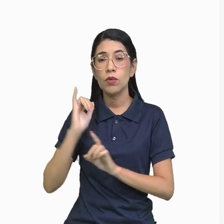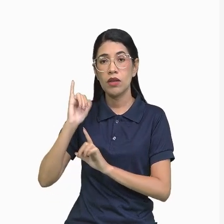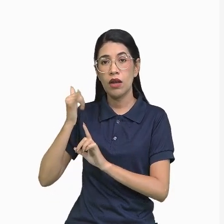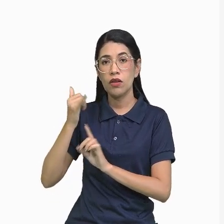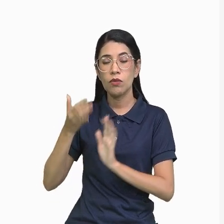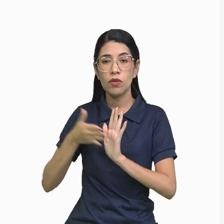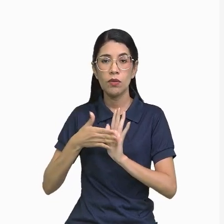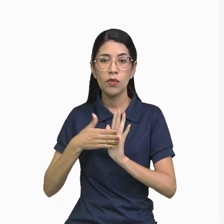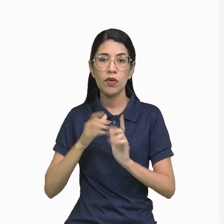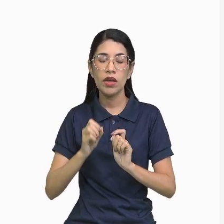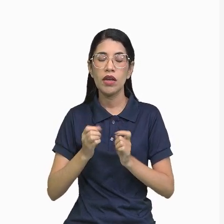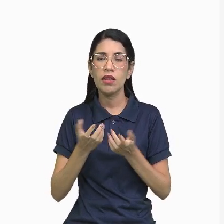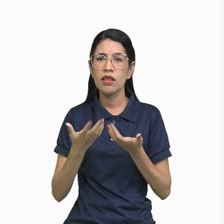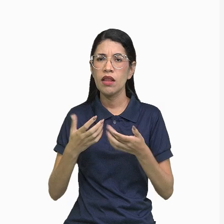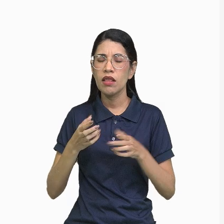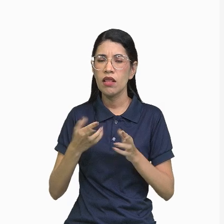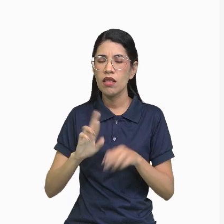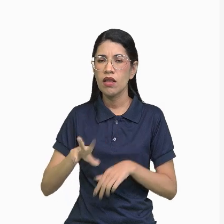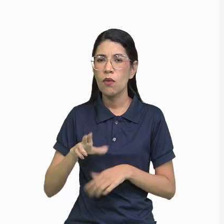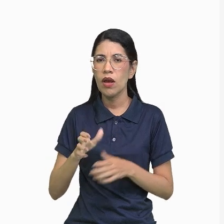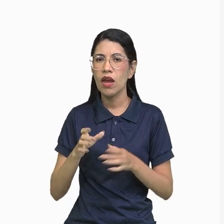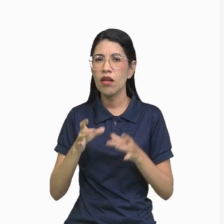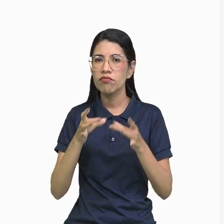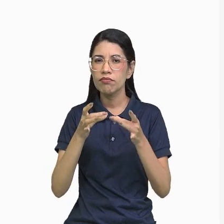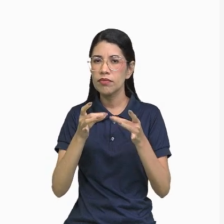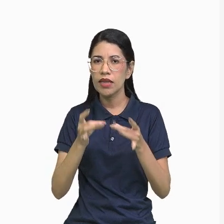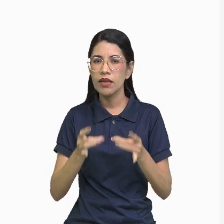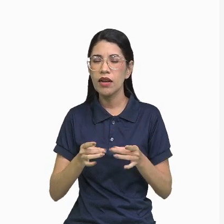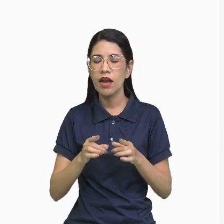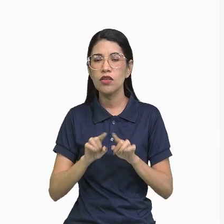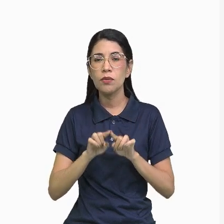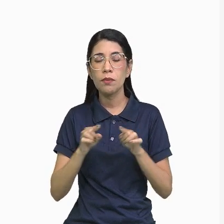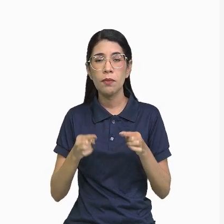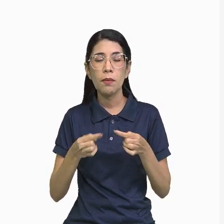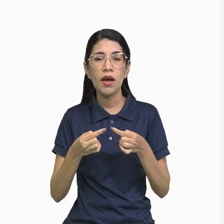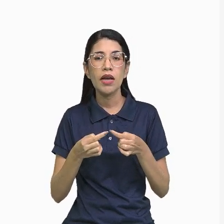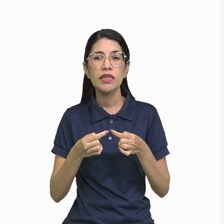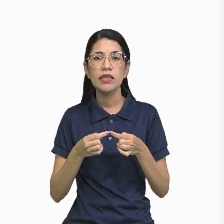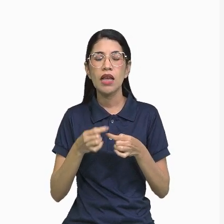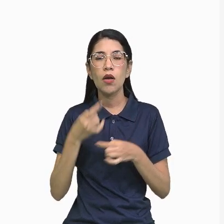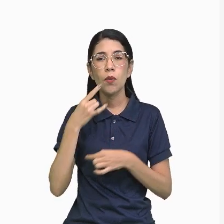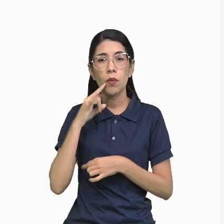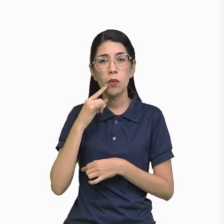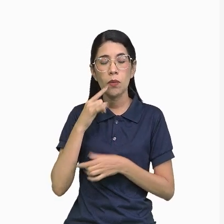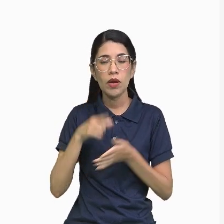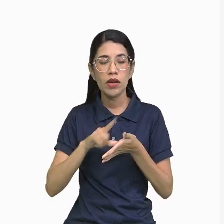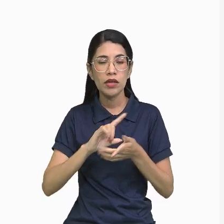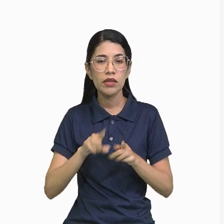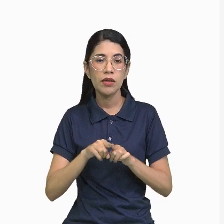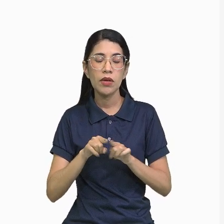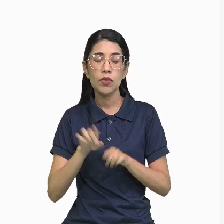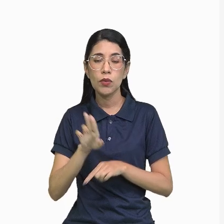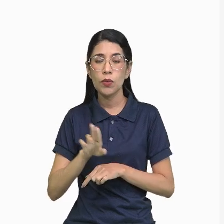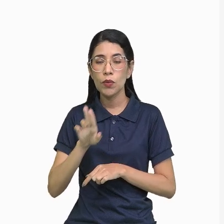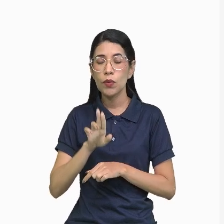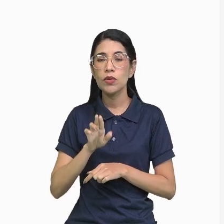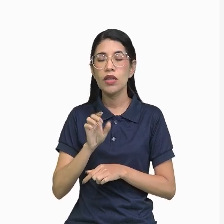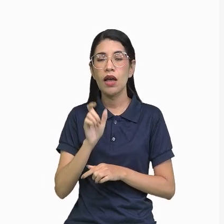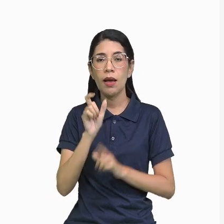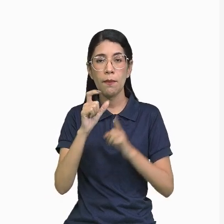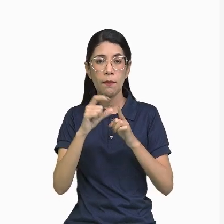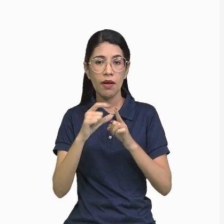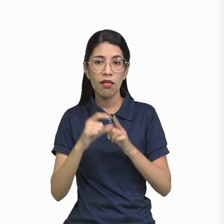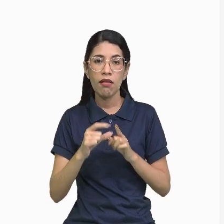a que não seja complexo o que escreverei, embora obrigado a usar palavras que vos